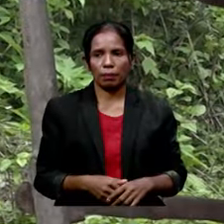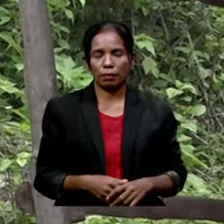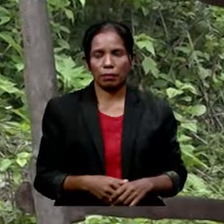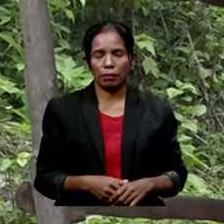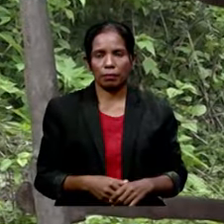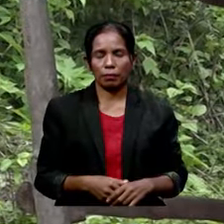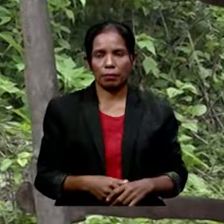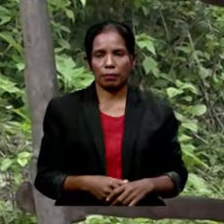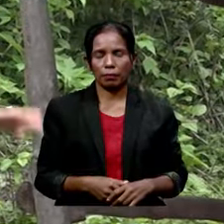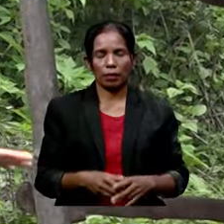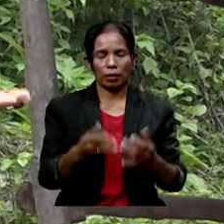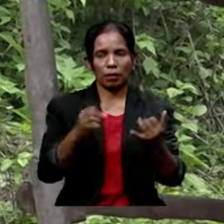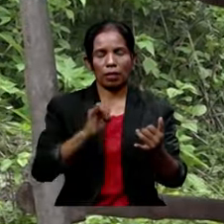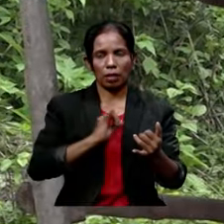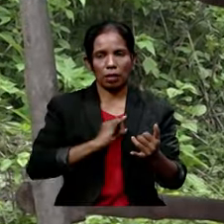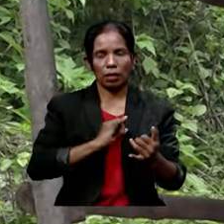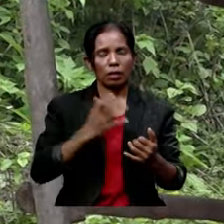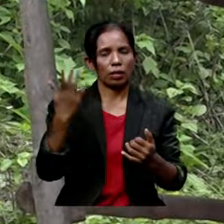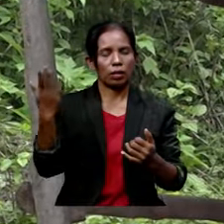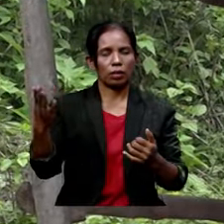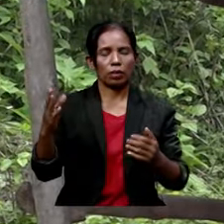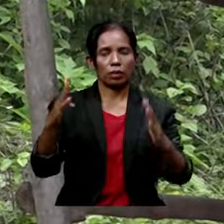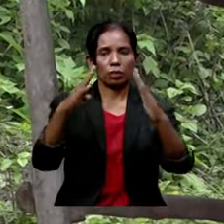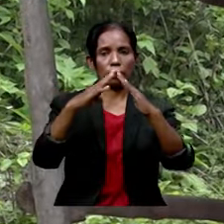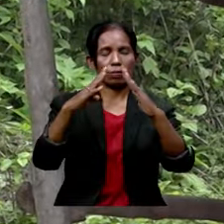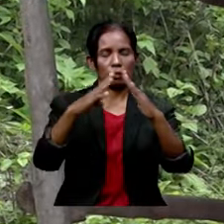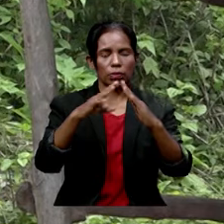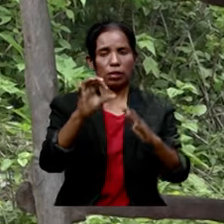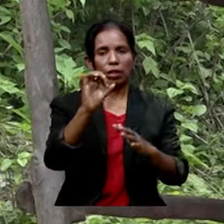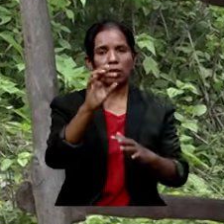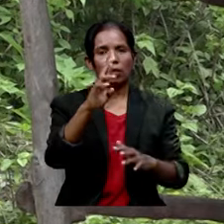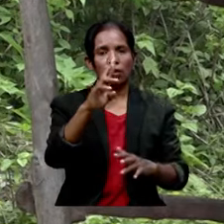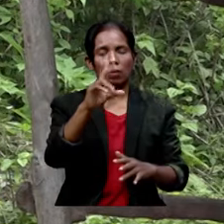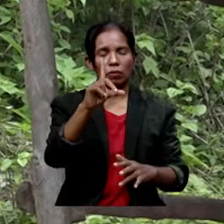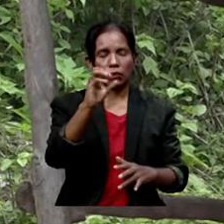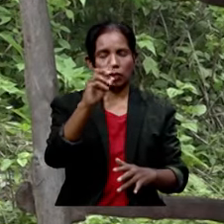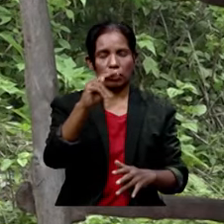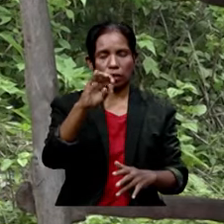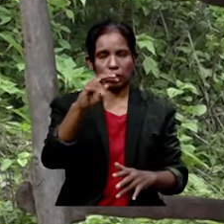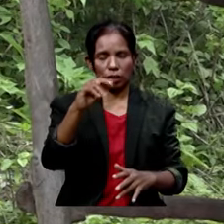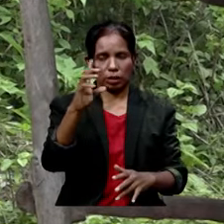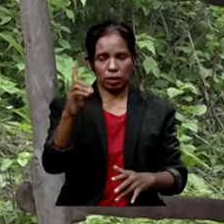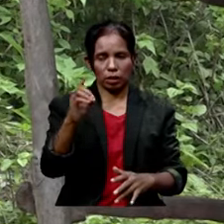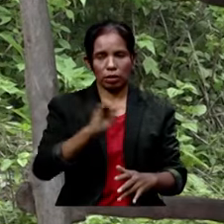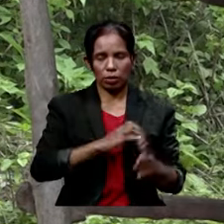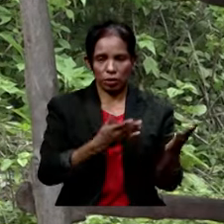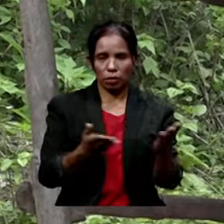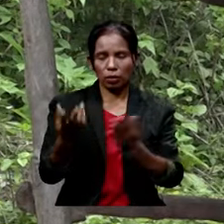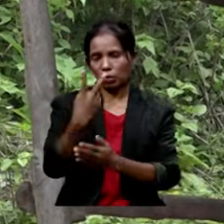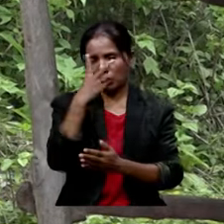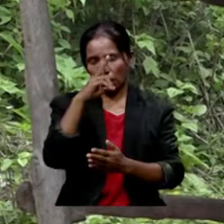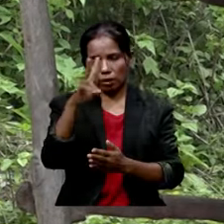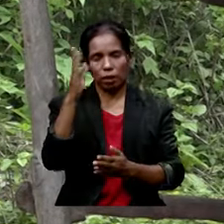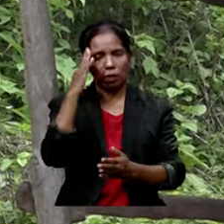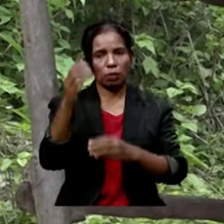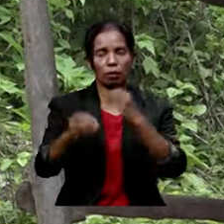Dia telespetarori sagora hawia ona hela fatin Florinda huni onde grashi unini. Hela fati, hausi lori tabot sira hatene